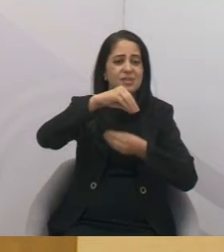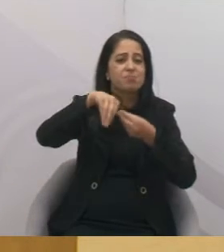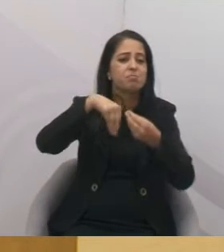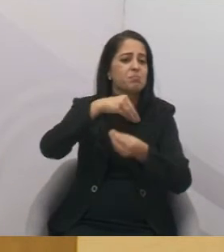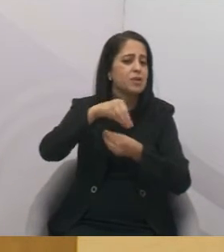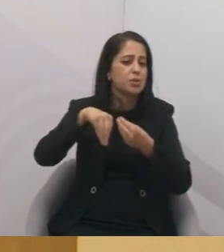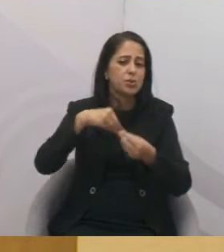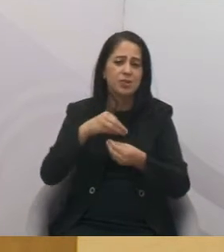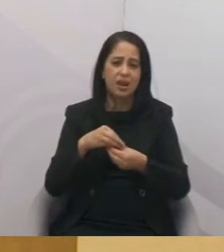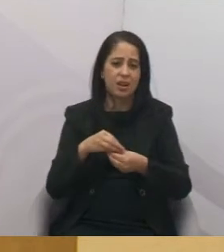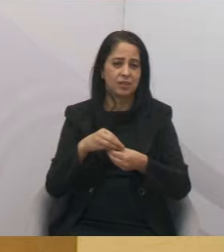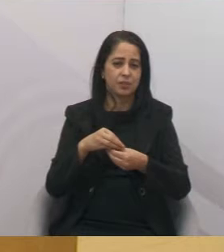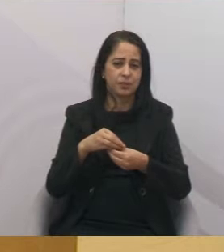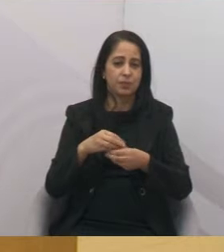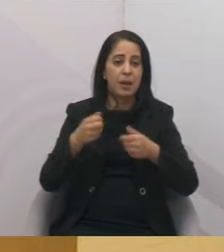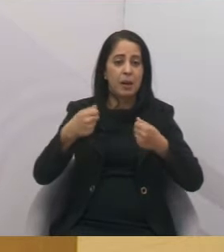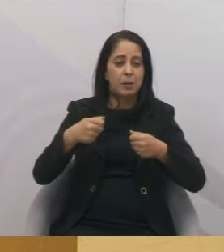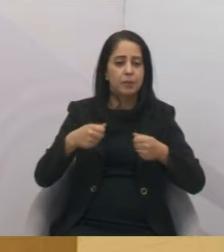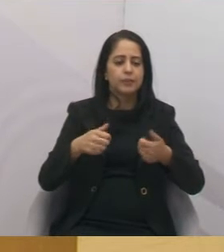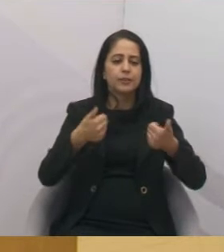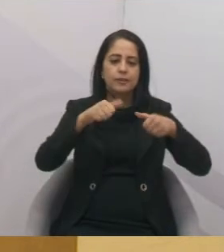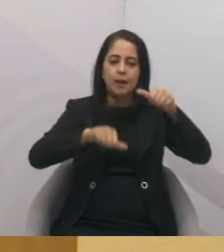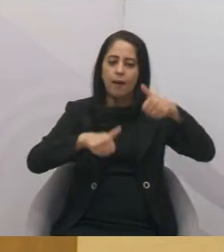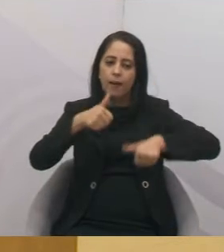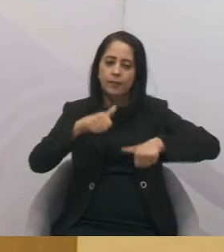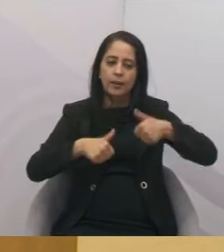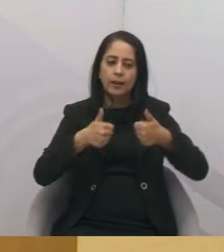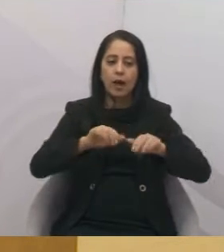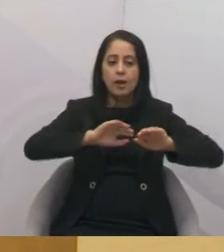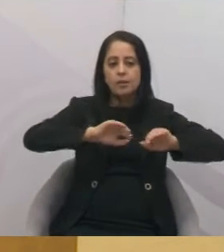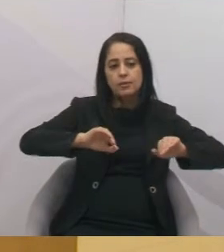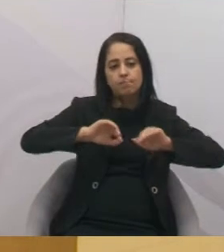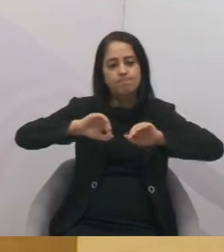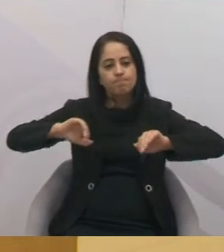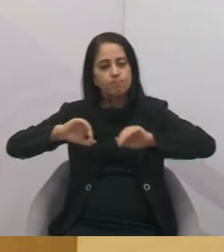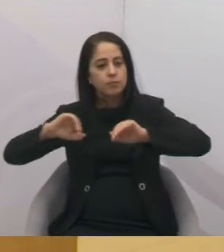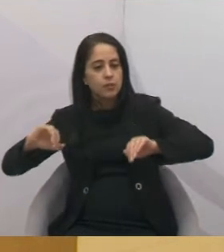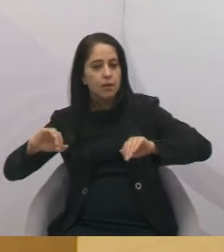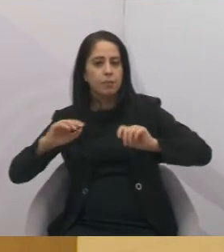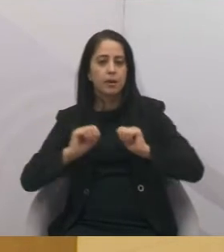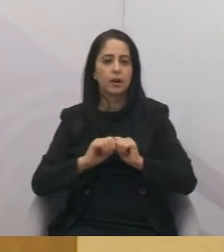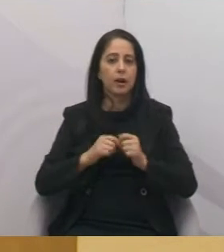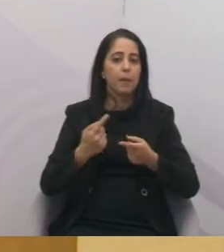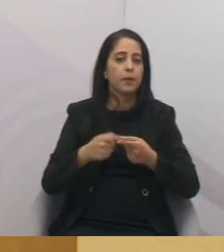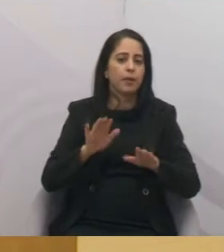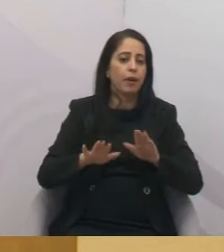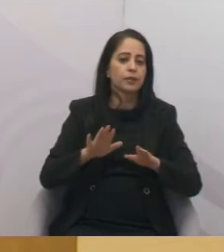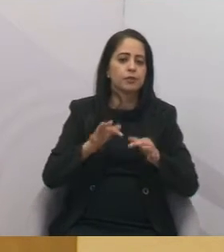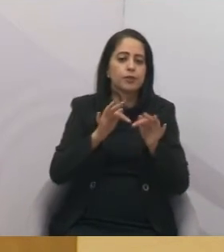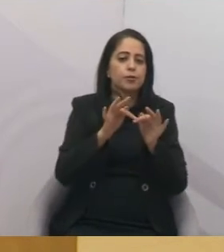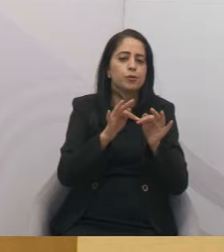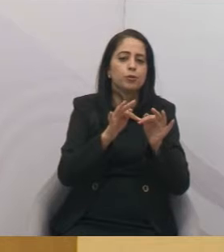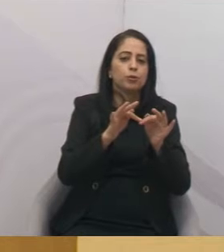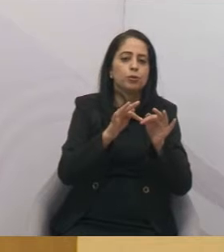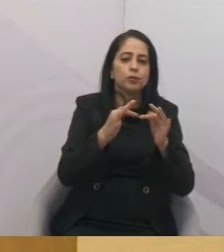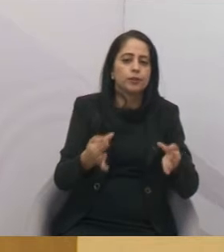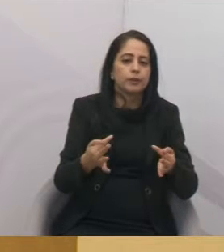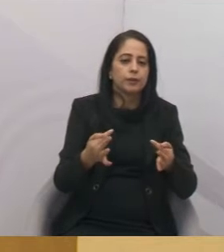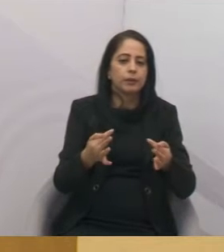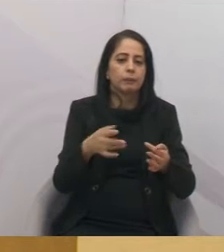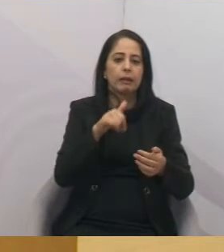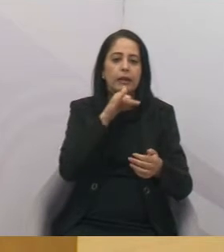prazo que é feito seja bastante longo e, com isso, muitas vezes, uma simples limpeza